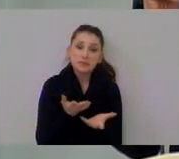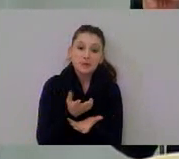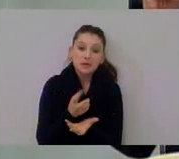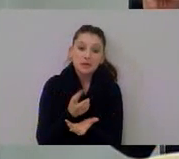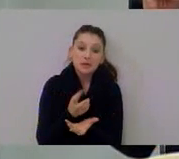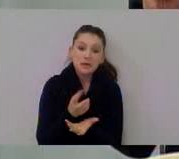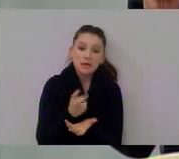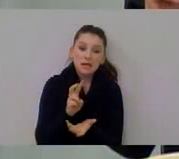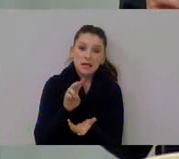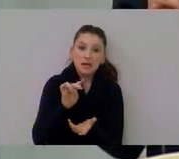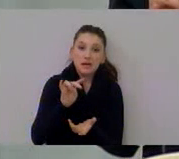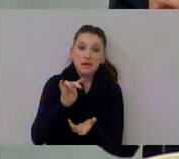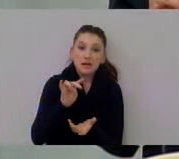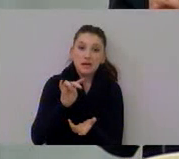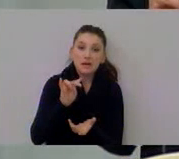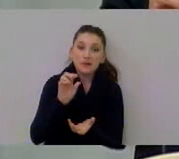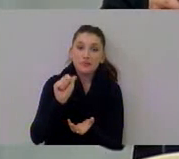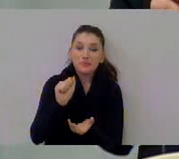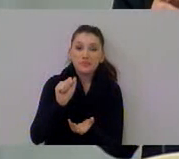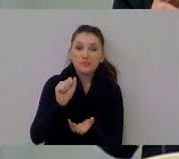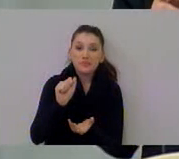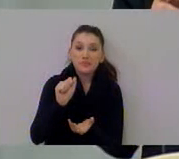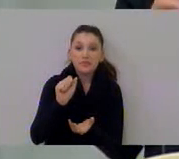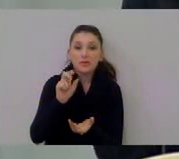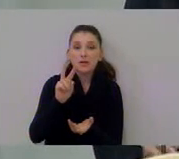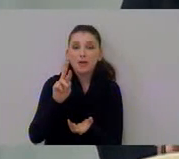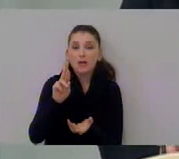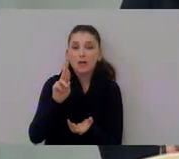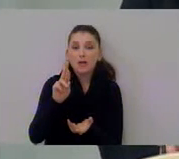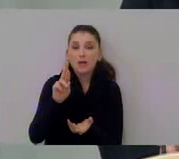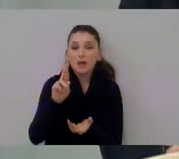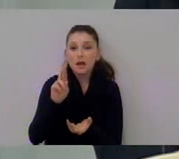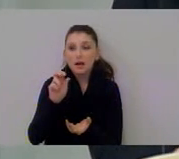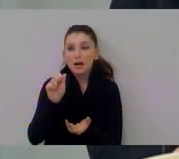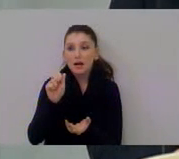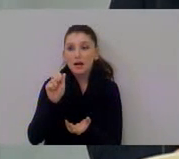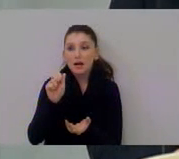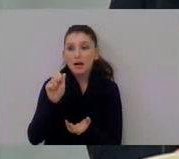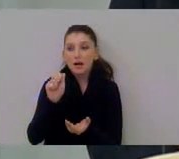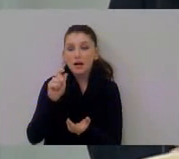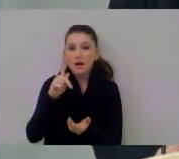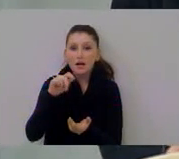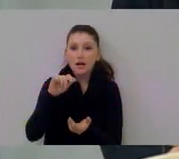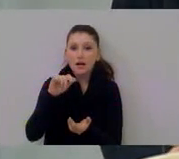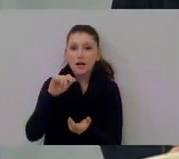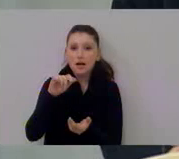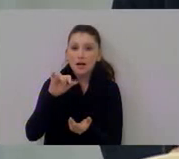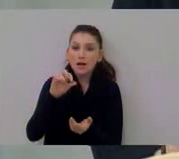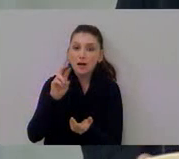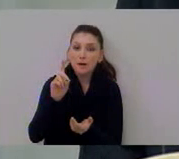governo federal, né? Andréia, você me falou aqui